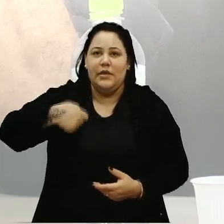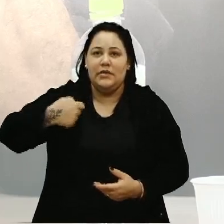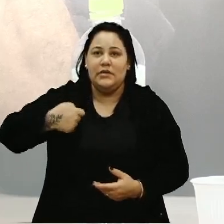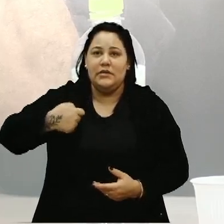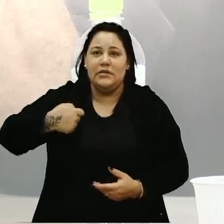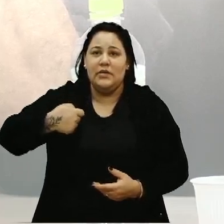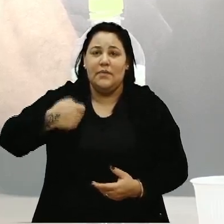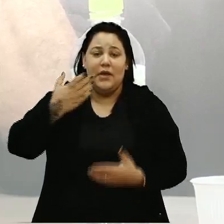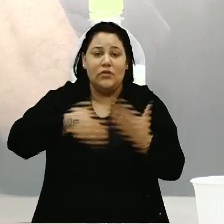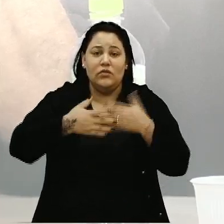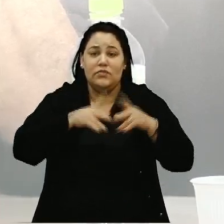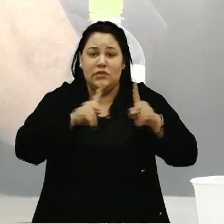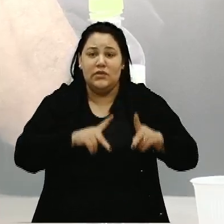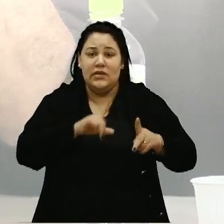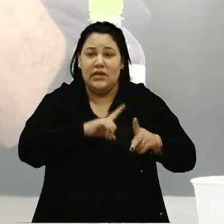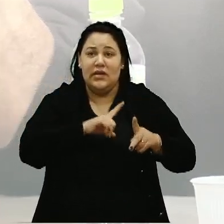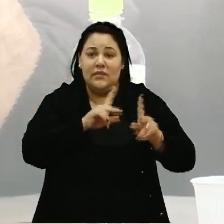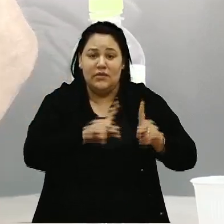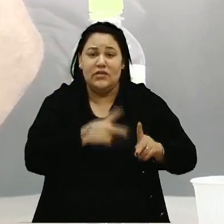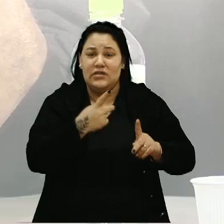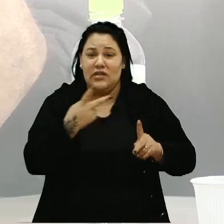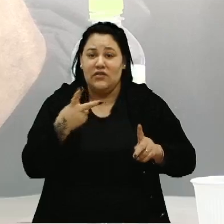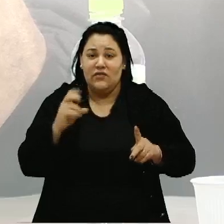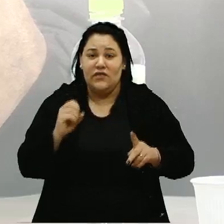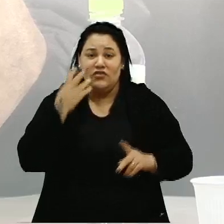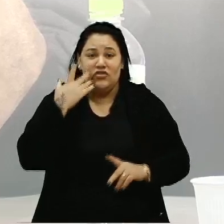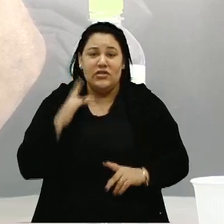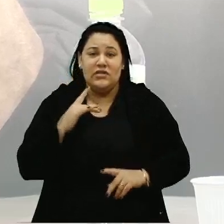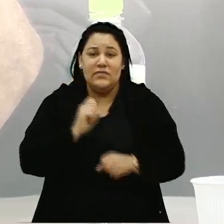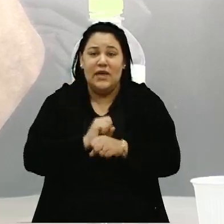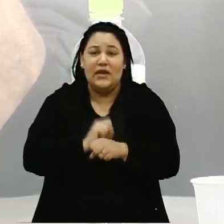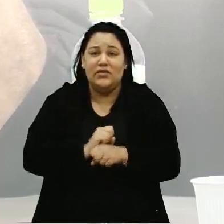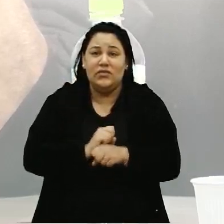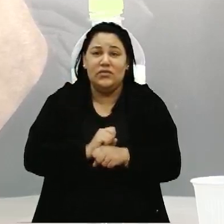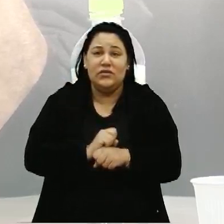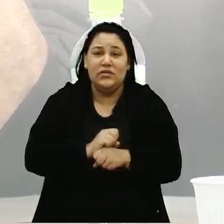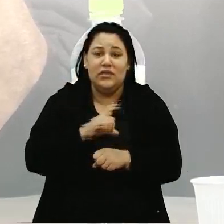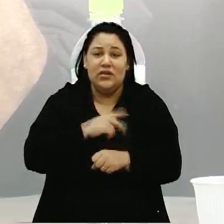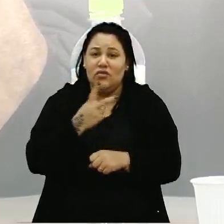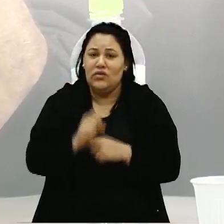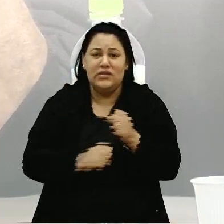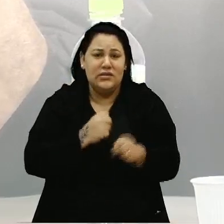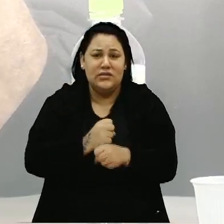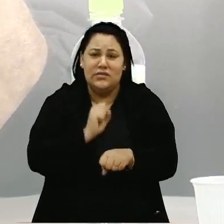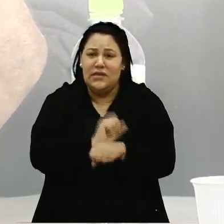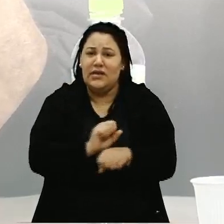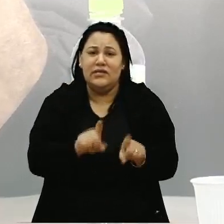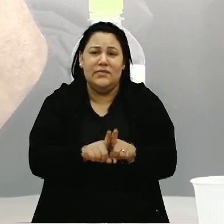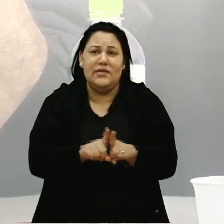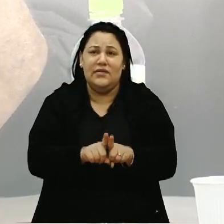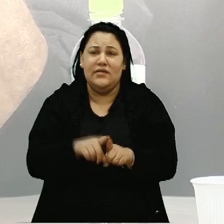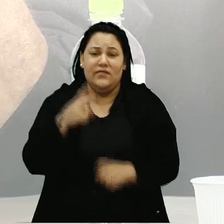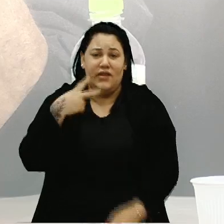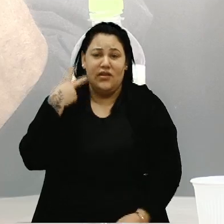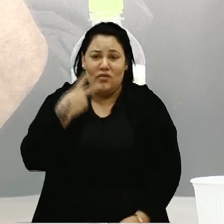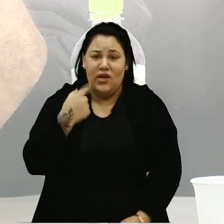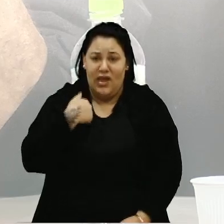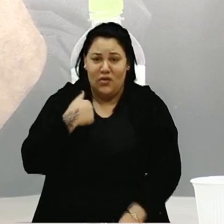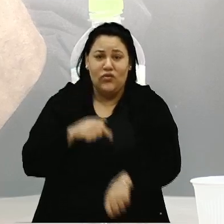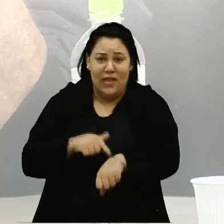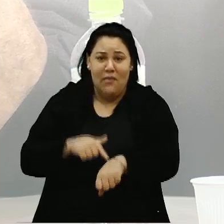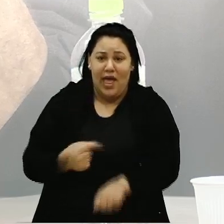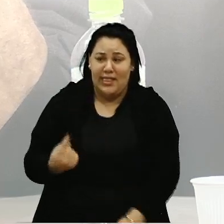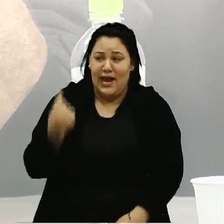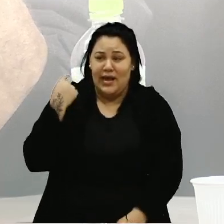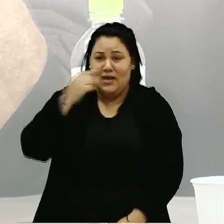Porque tem pessoas há 120 dias nessa situação, tem gente há 2 anos em uma situação similar. Vereador, eu sou do tempo que a